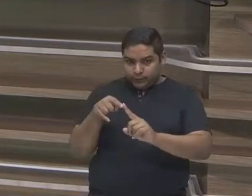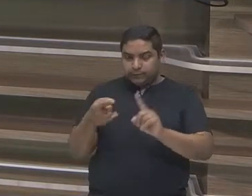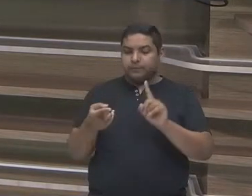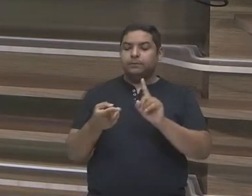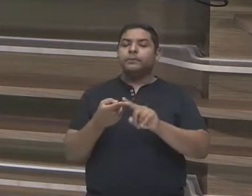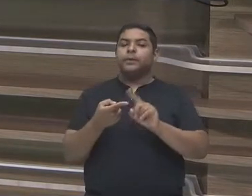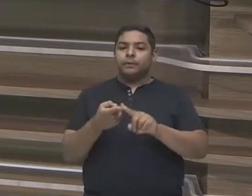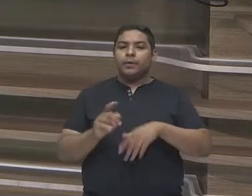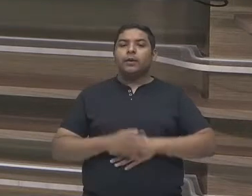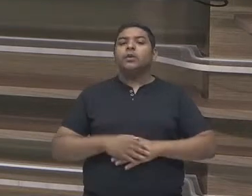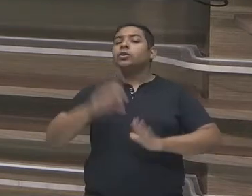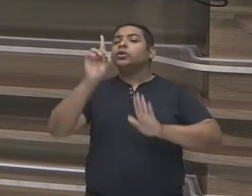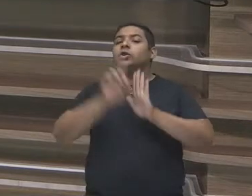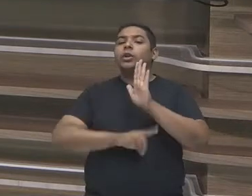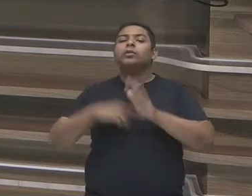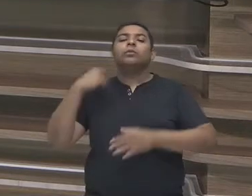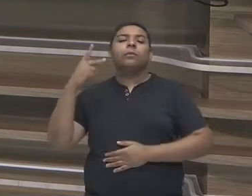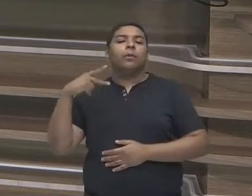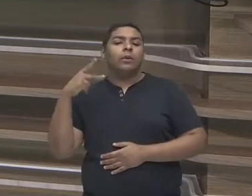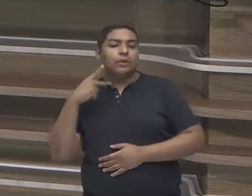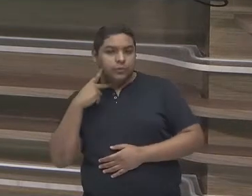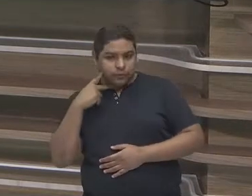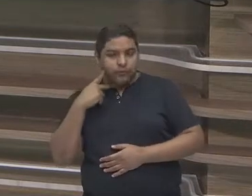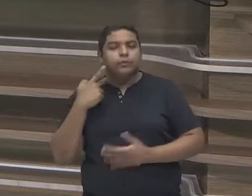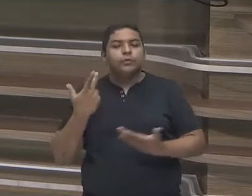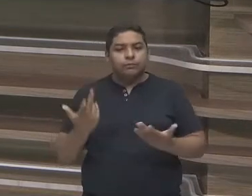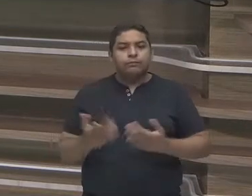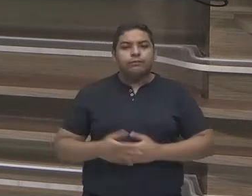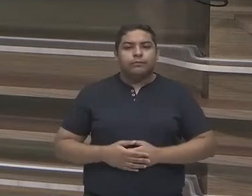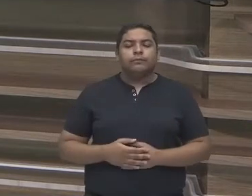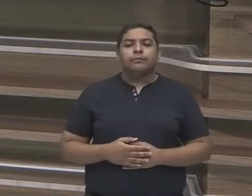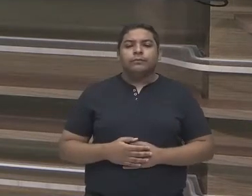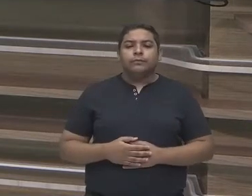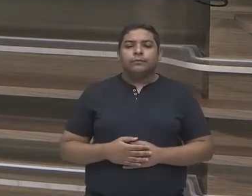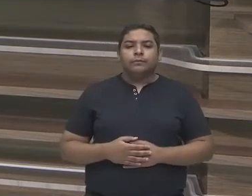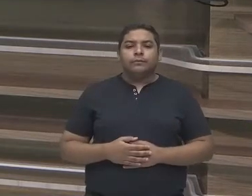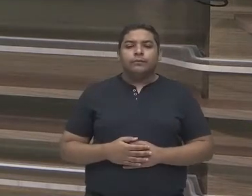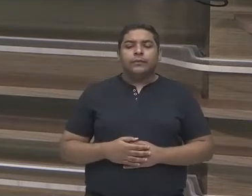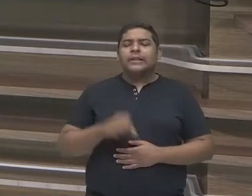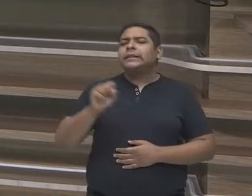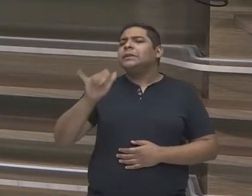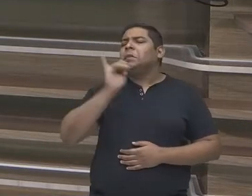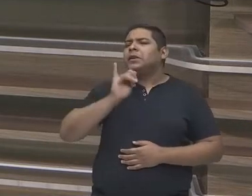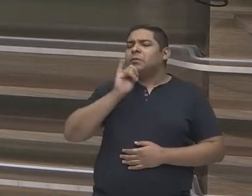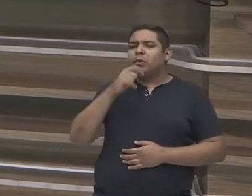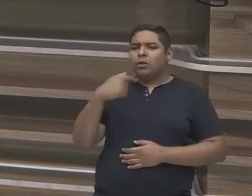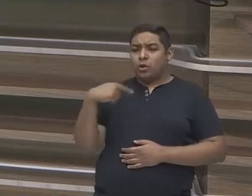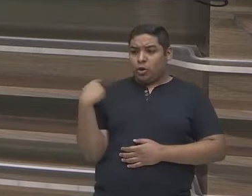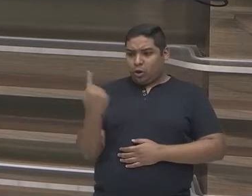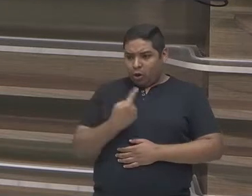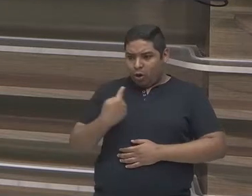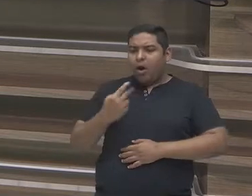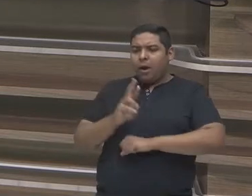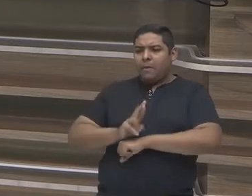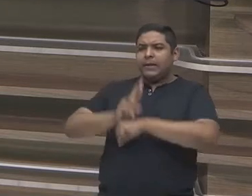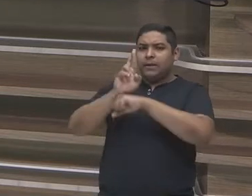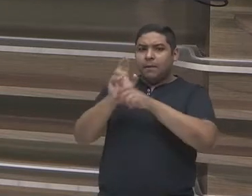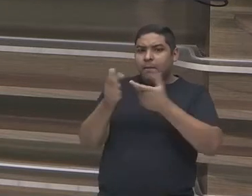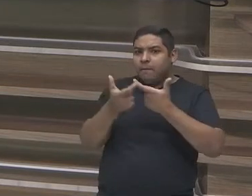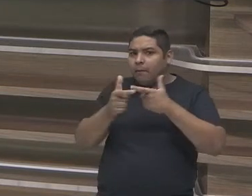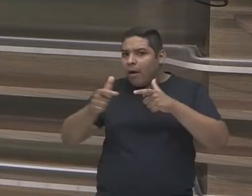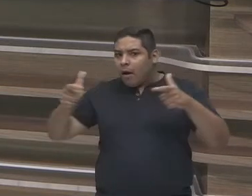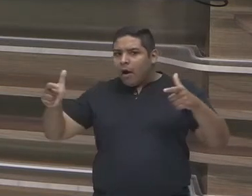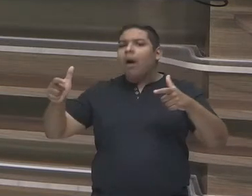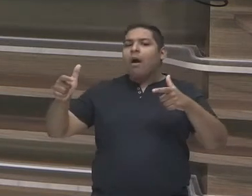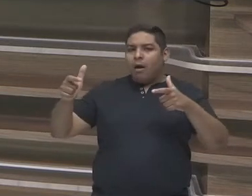queria ter direitos políticos e um dos seus direitos políticos aí era o seguinte: se nós representamos o maior número de pessoas da